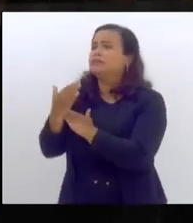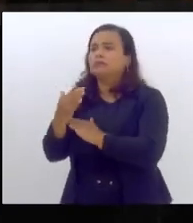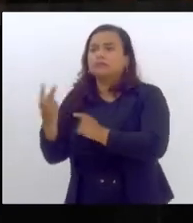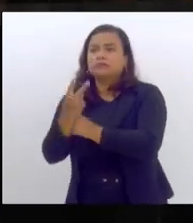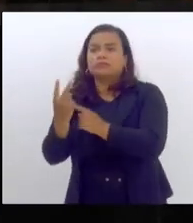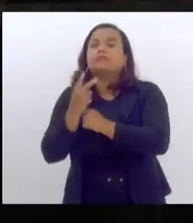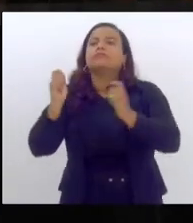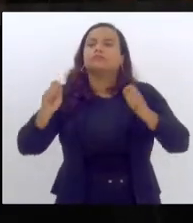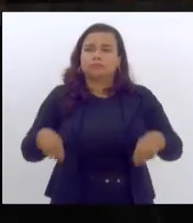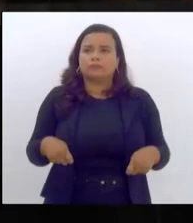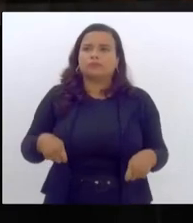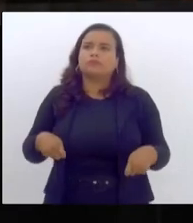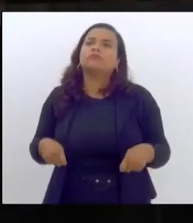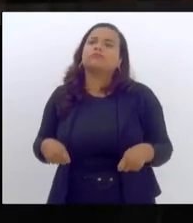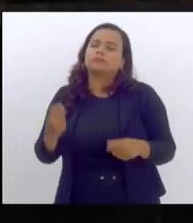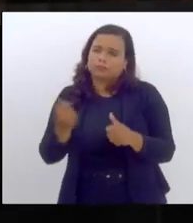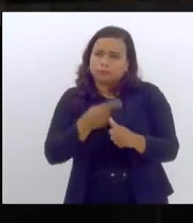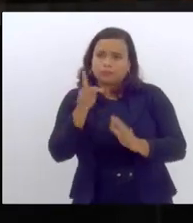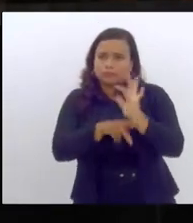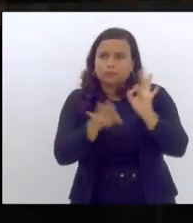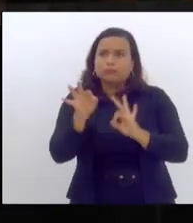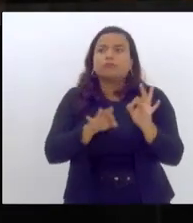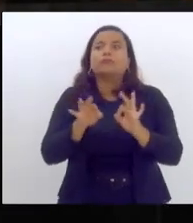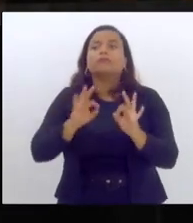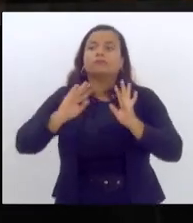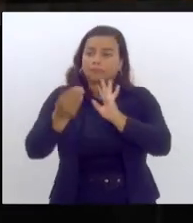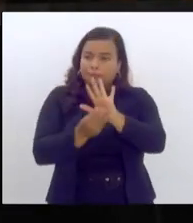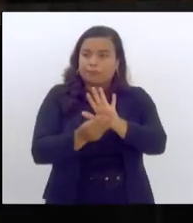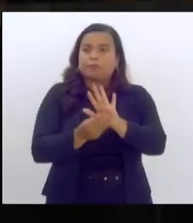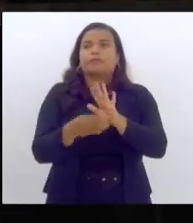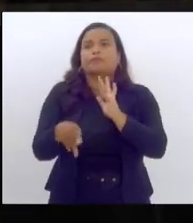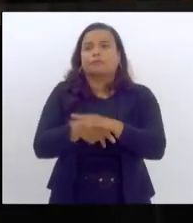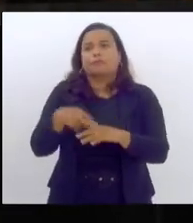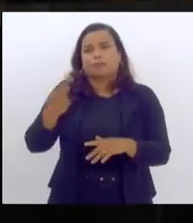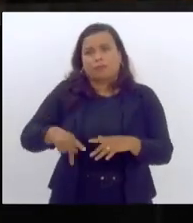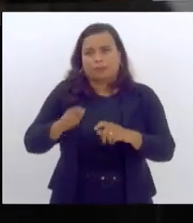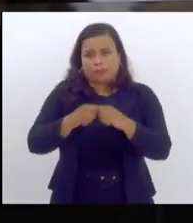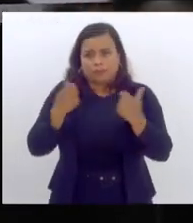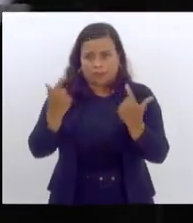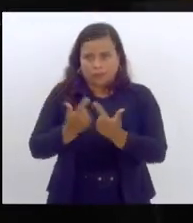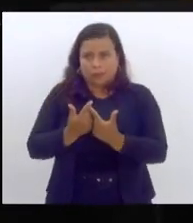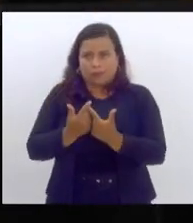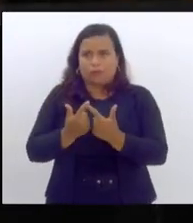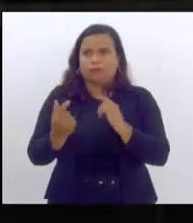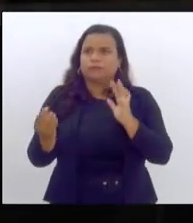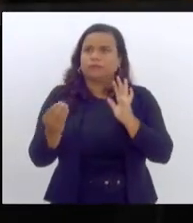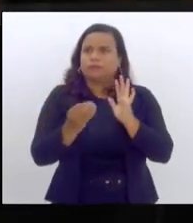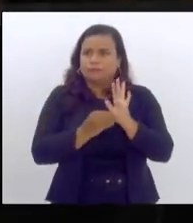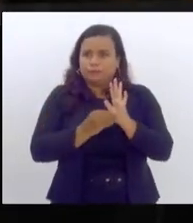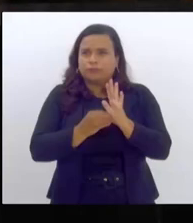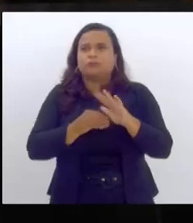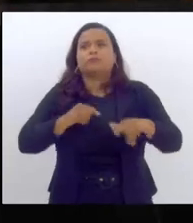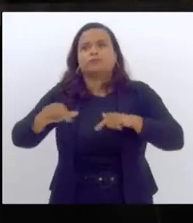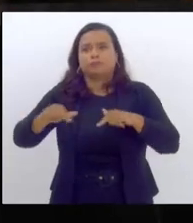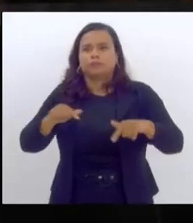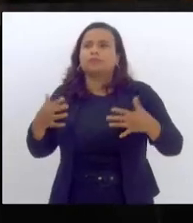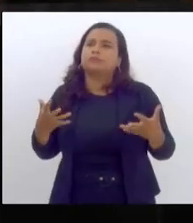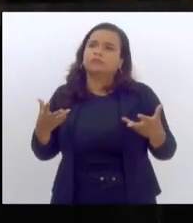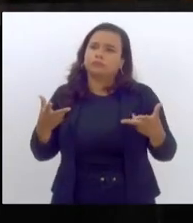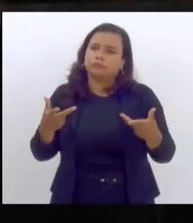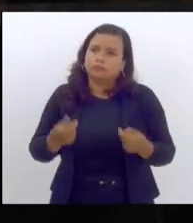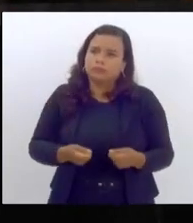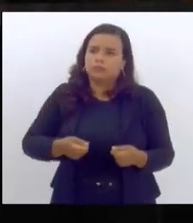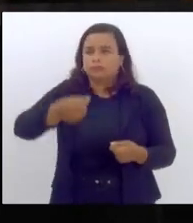proteção. Então, esse é um dos primeiros projetos que protocolei nessa casa, com vista ao brilhante trabalho feito